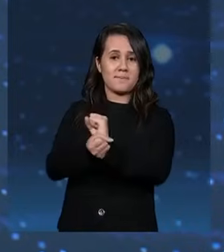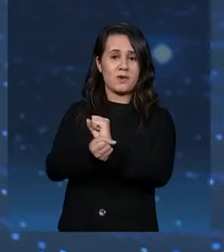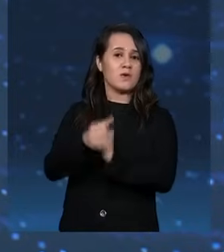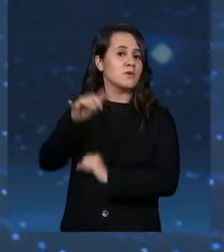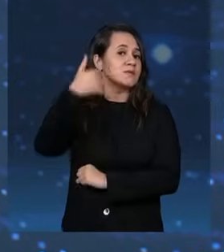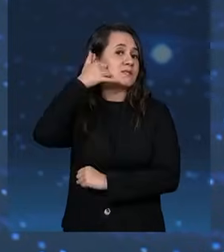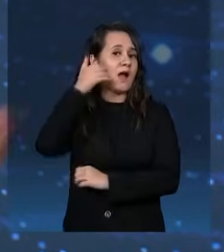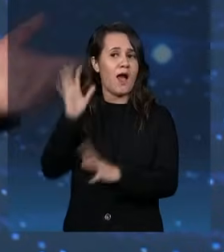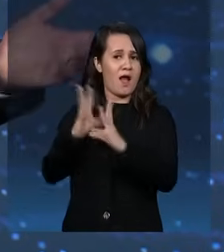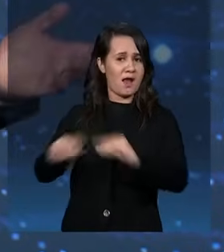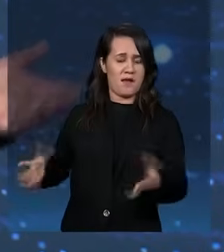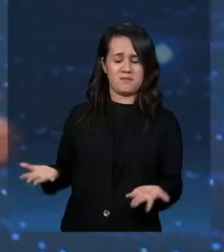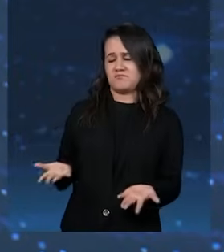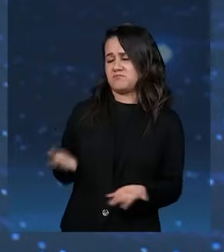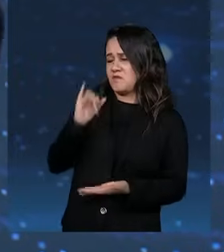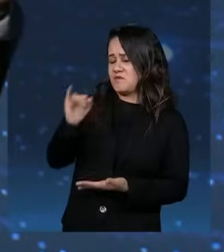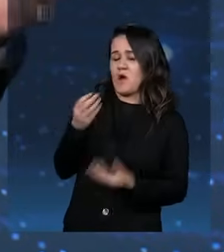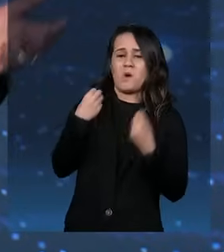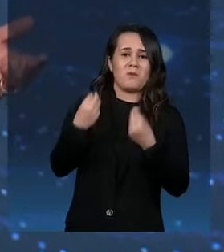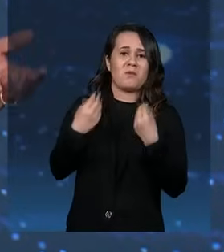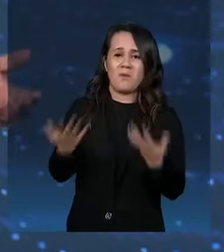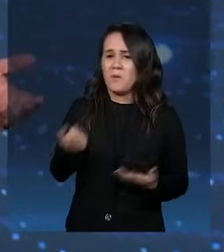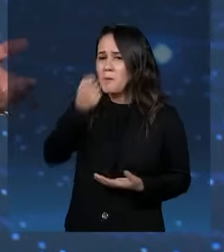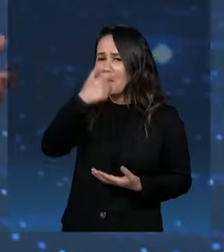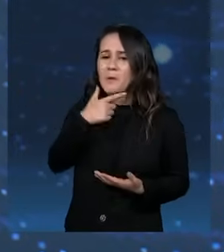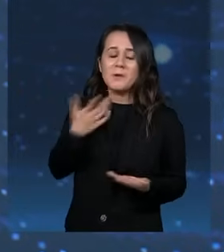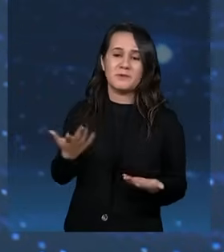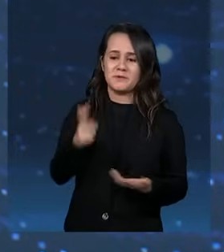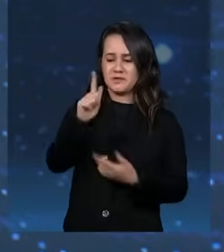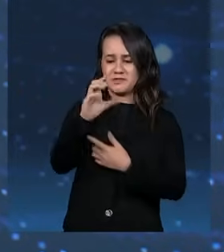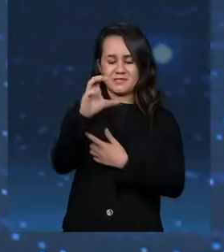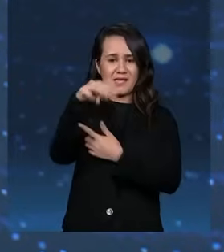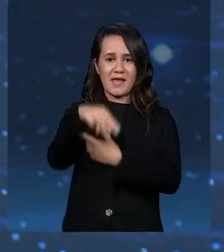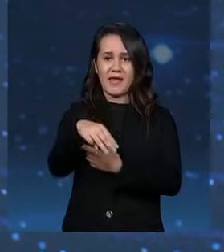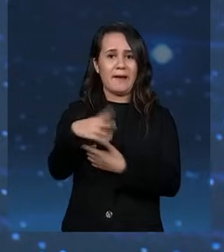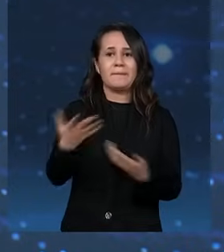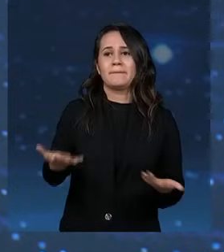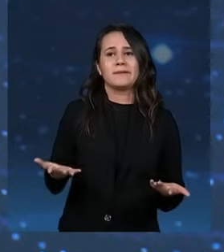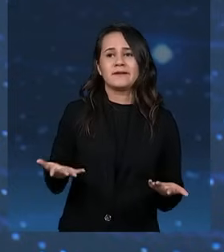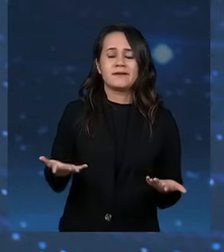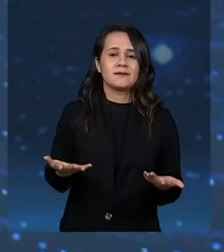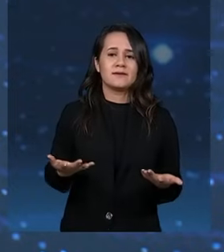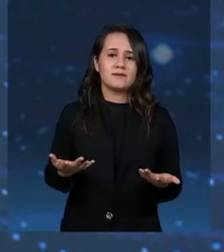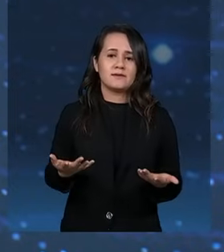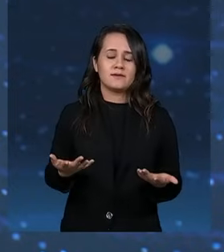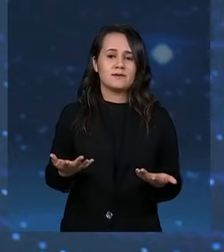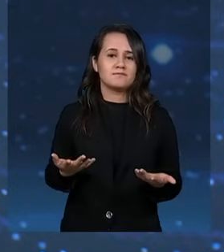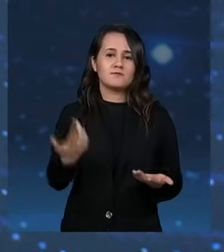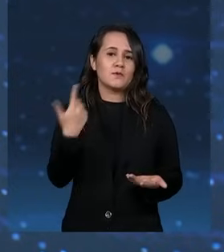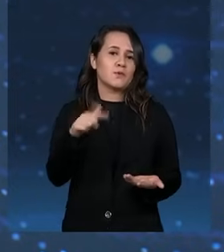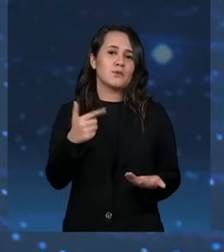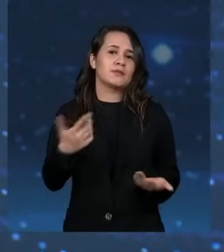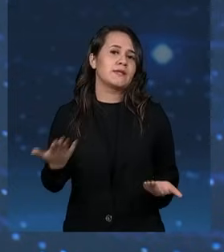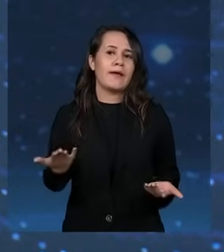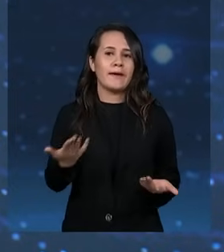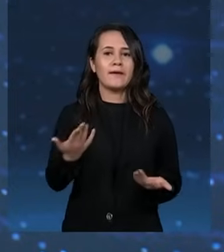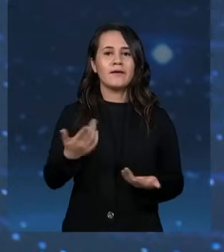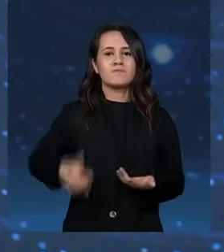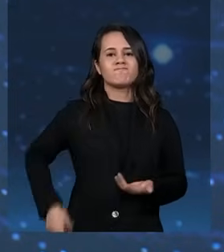telefone celular Outra coisa como é que pode o bolos A GCM não ter